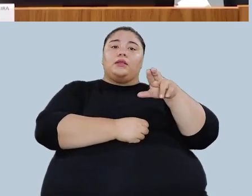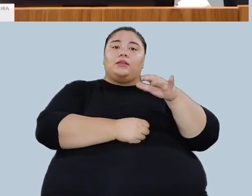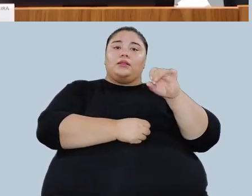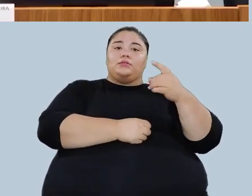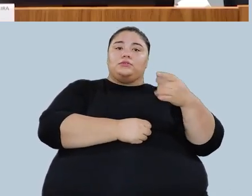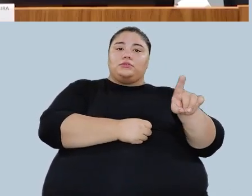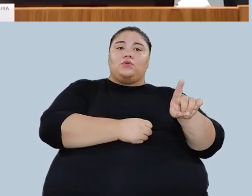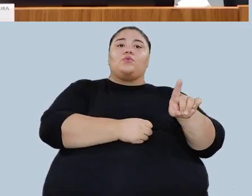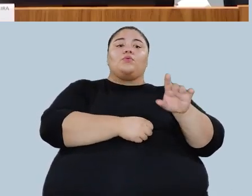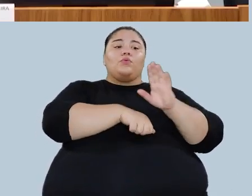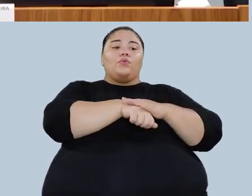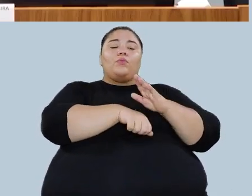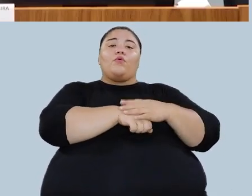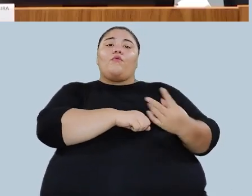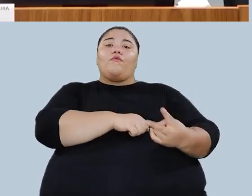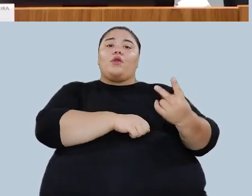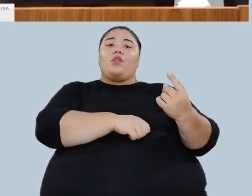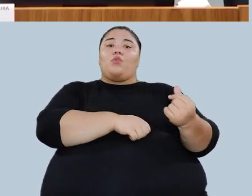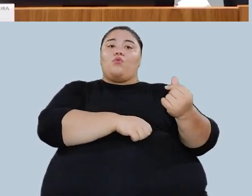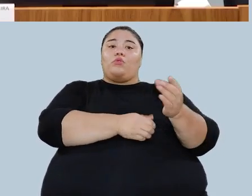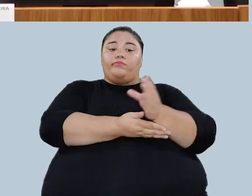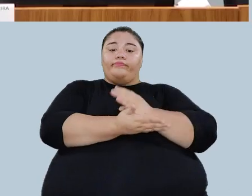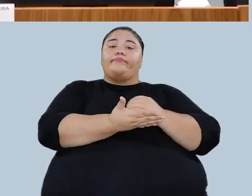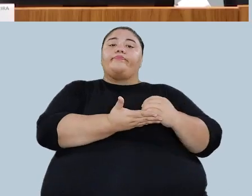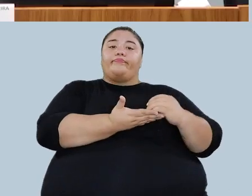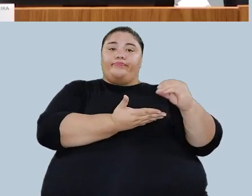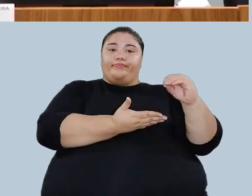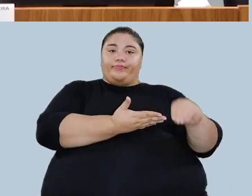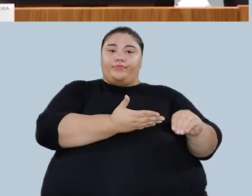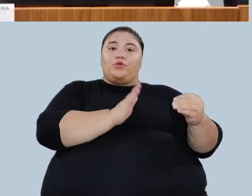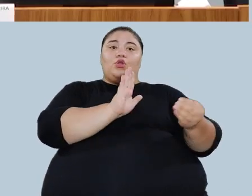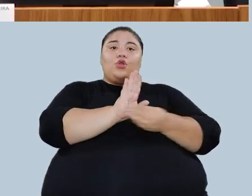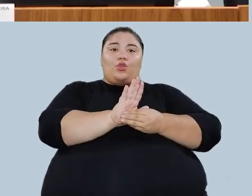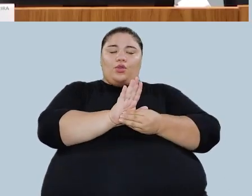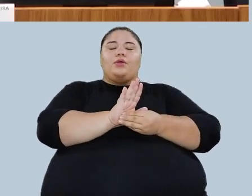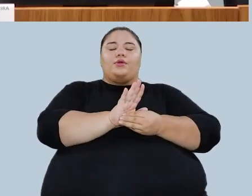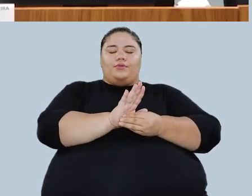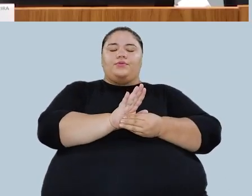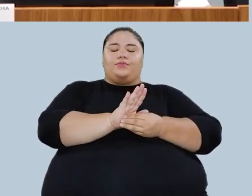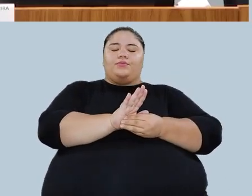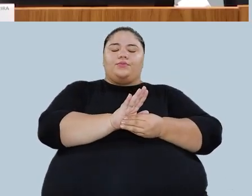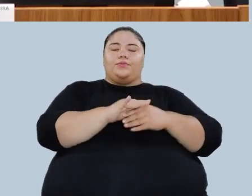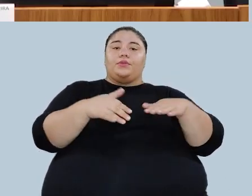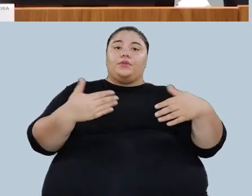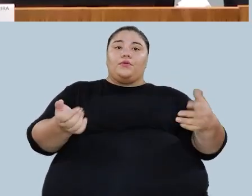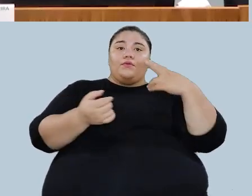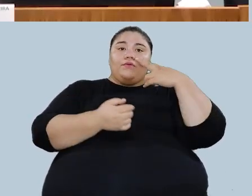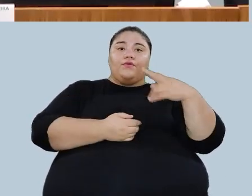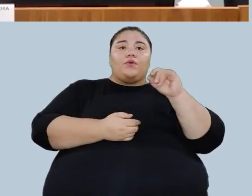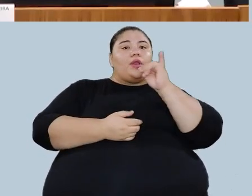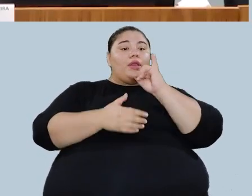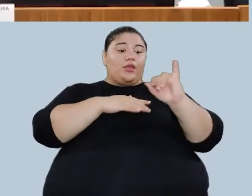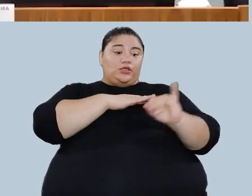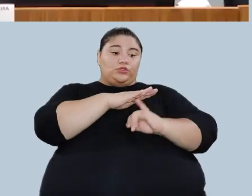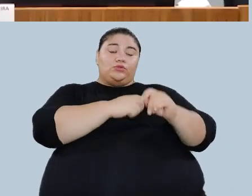split payment, os valores de IBS e da CBS, de acordo com o disposto nessa subseção. Então, vejam, a instituição